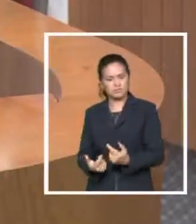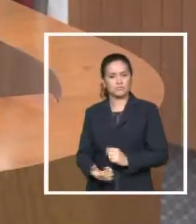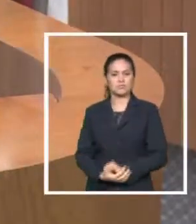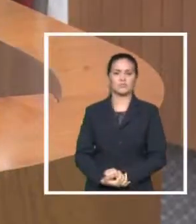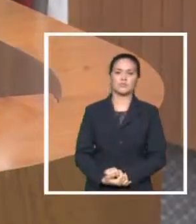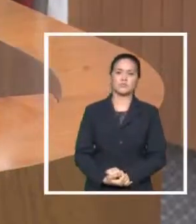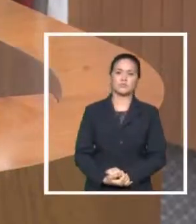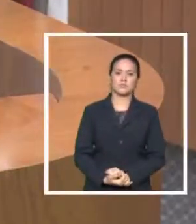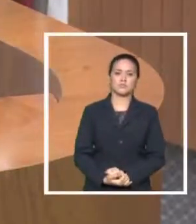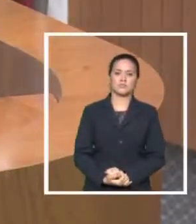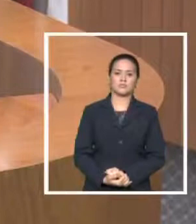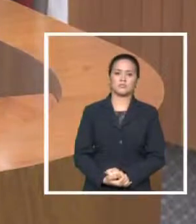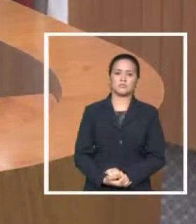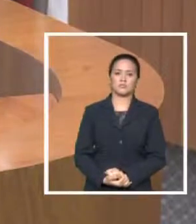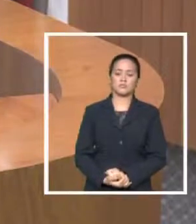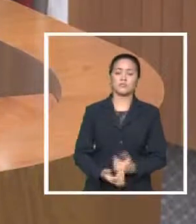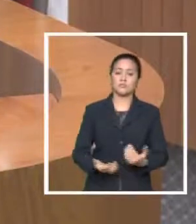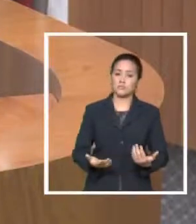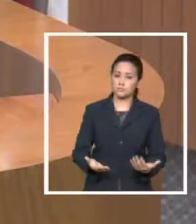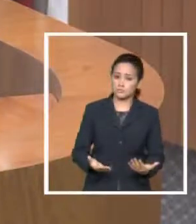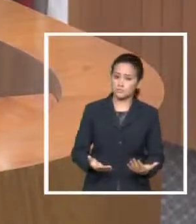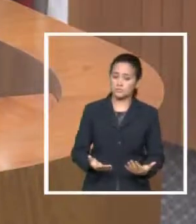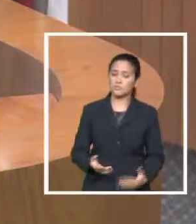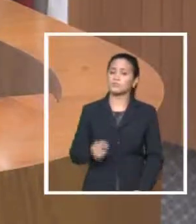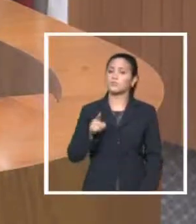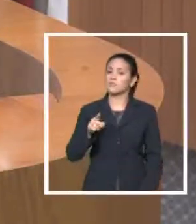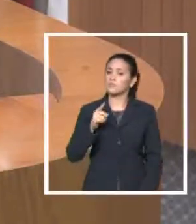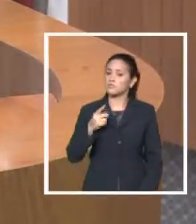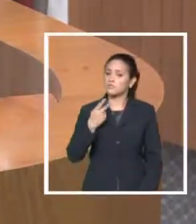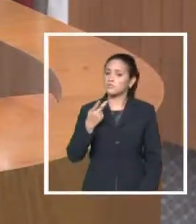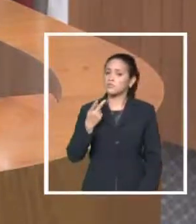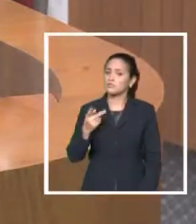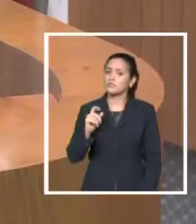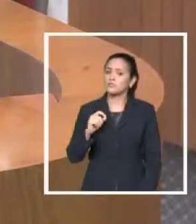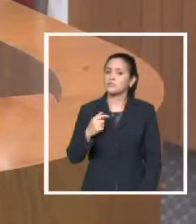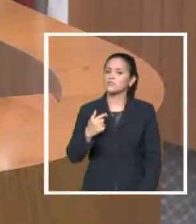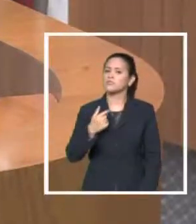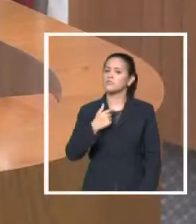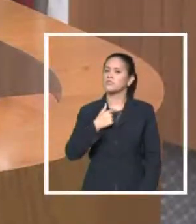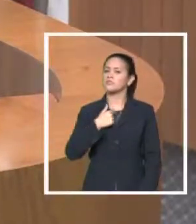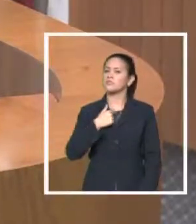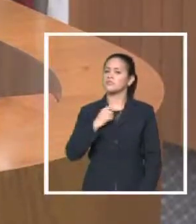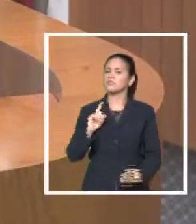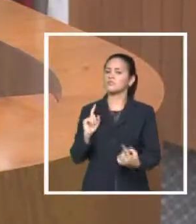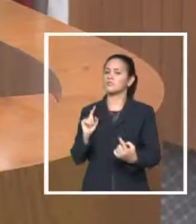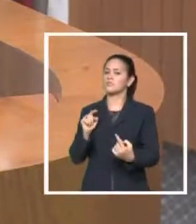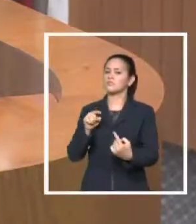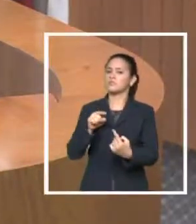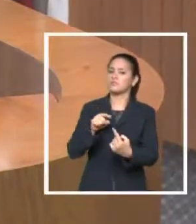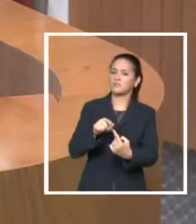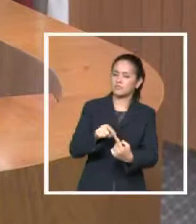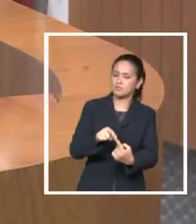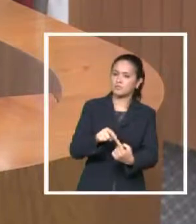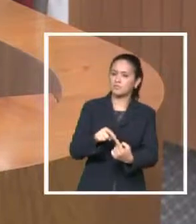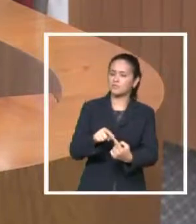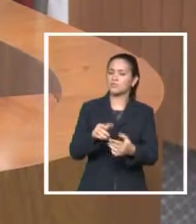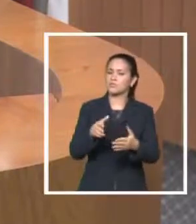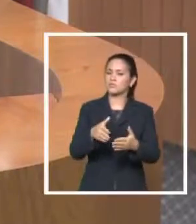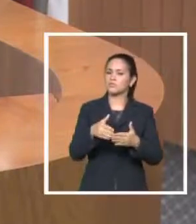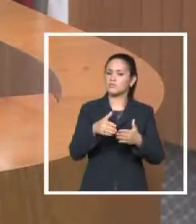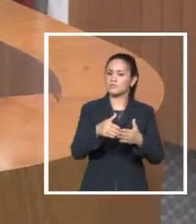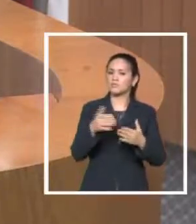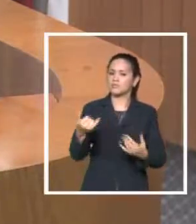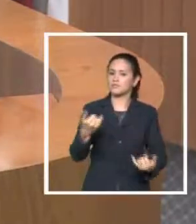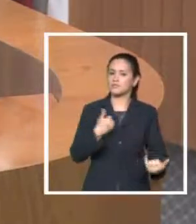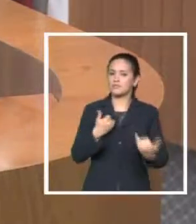Então, quando Vossa Excelência disse que a minha intenção, quando solicito informações da